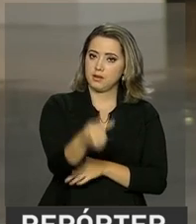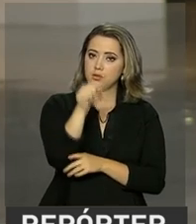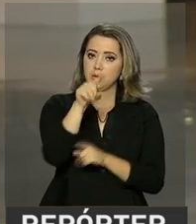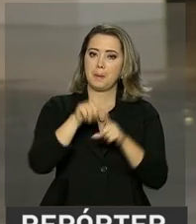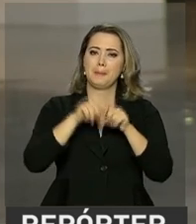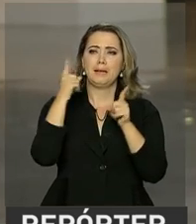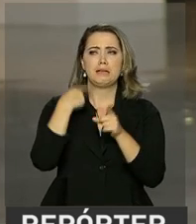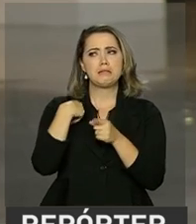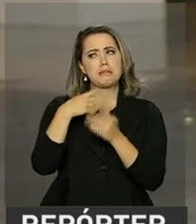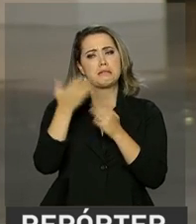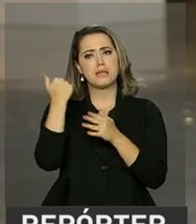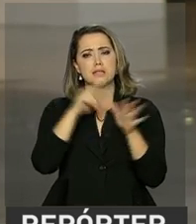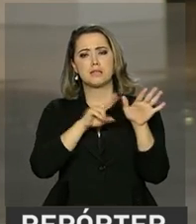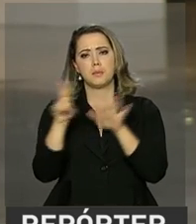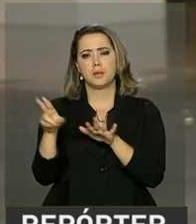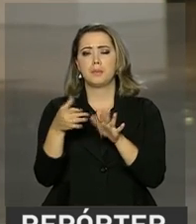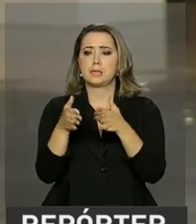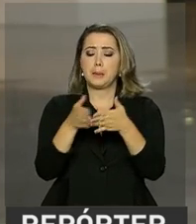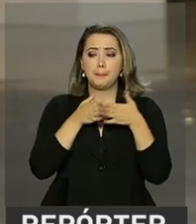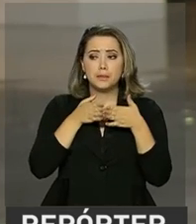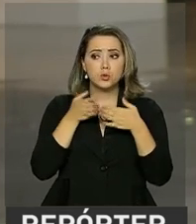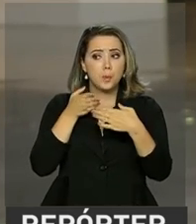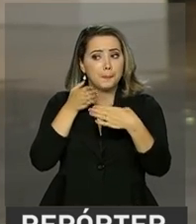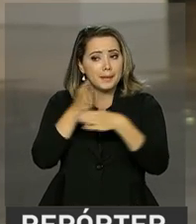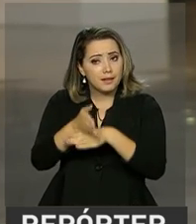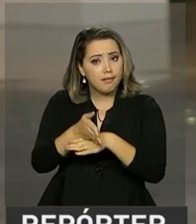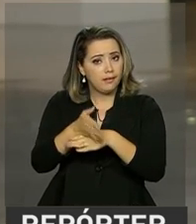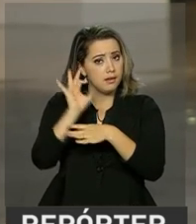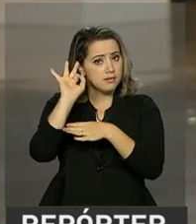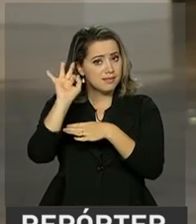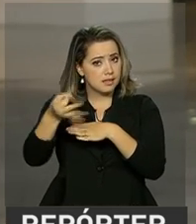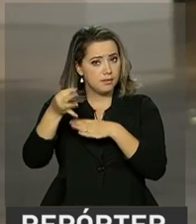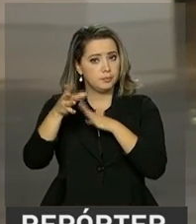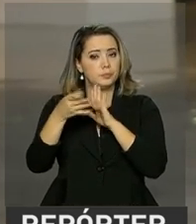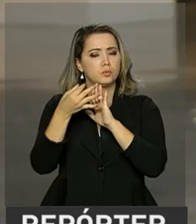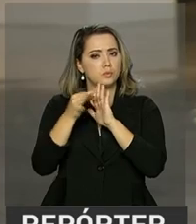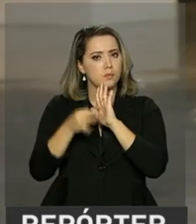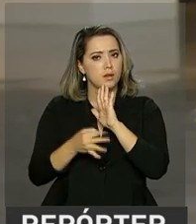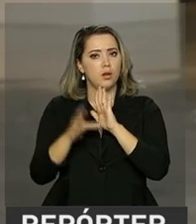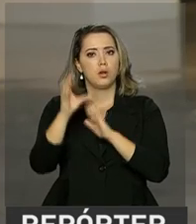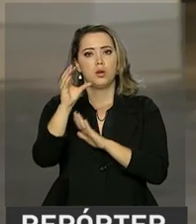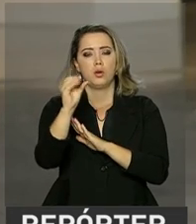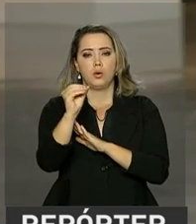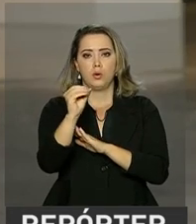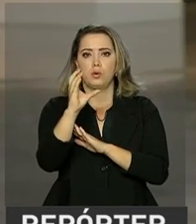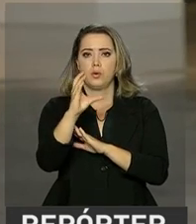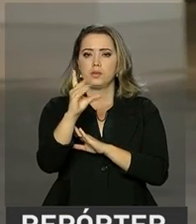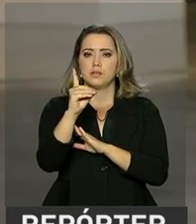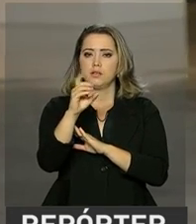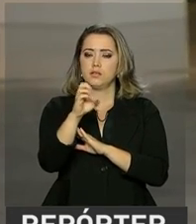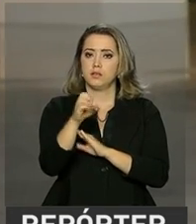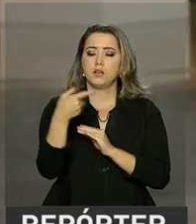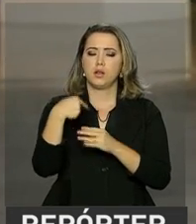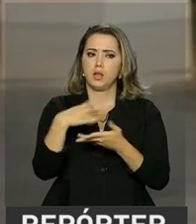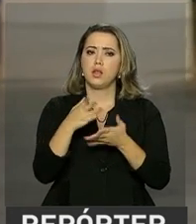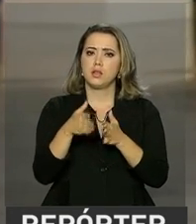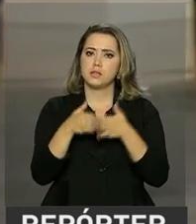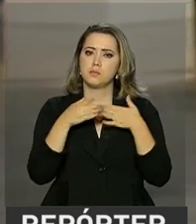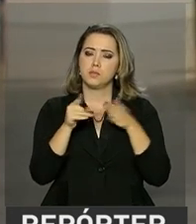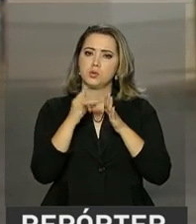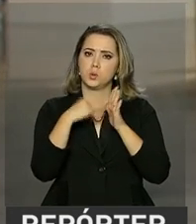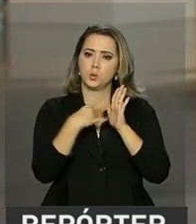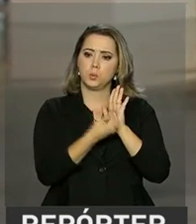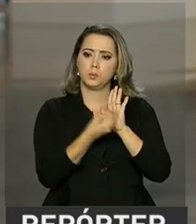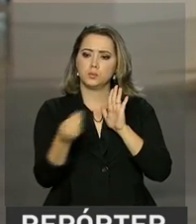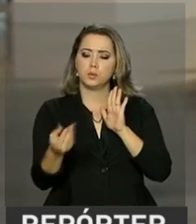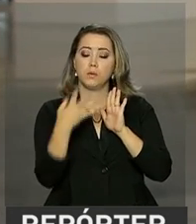enviou uma solicitação formal para aderir à ocde e esta solicitação formal deve